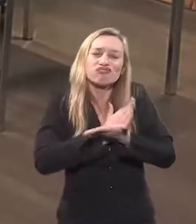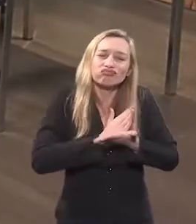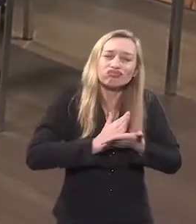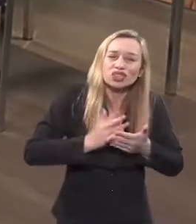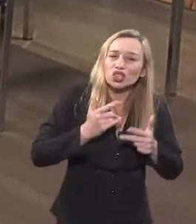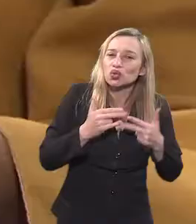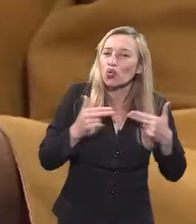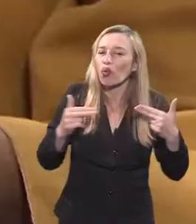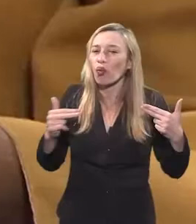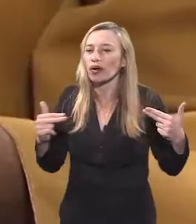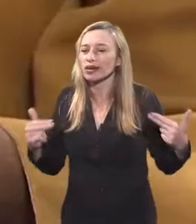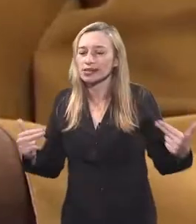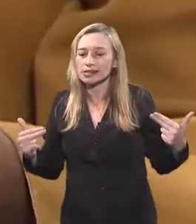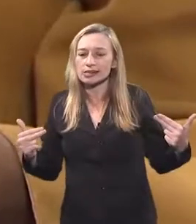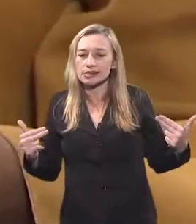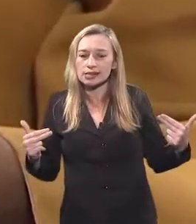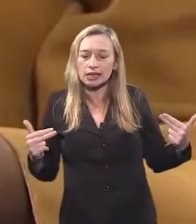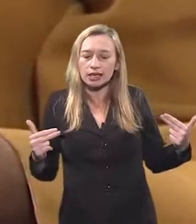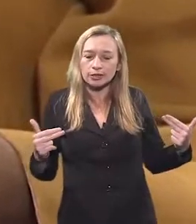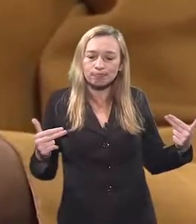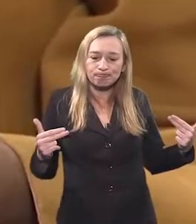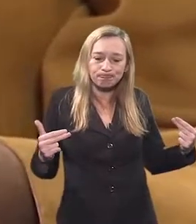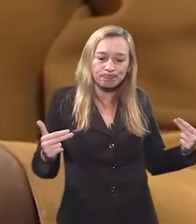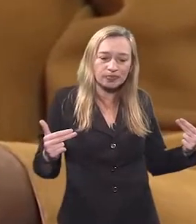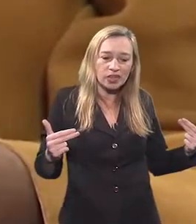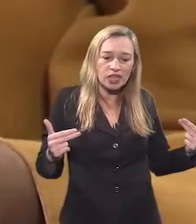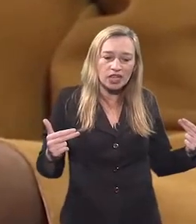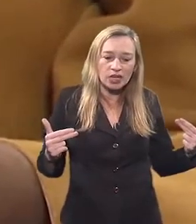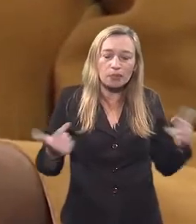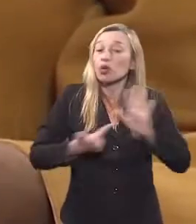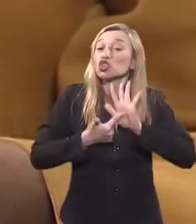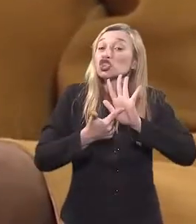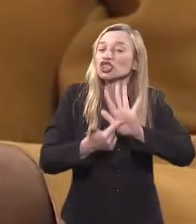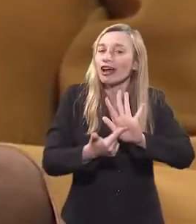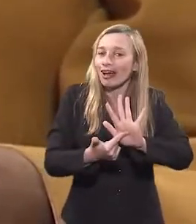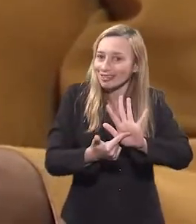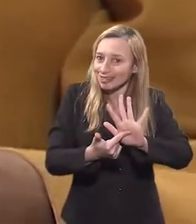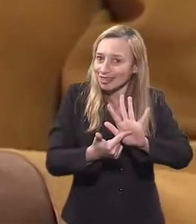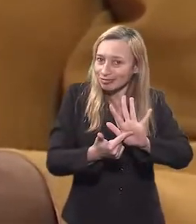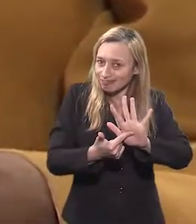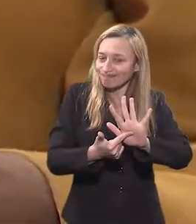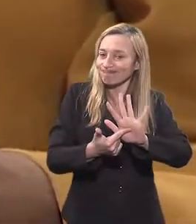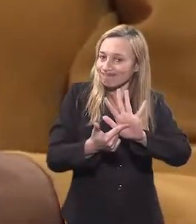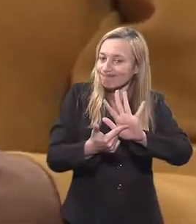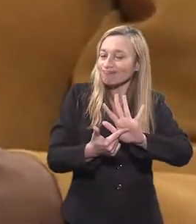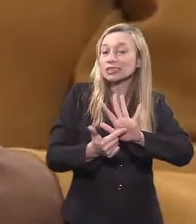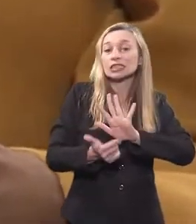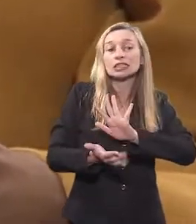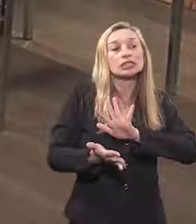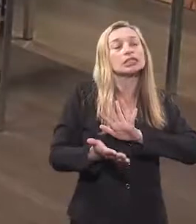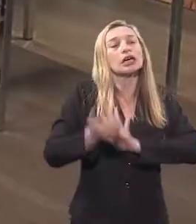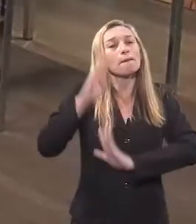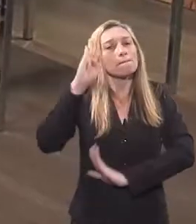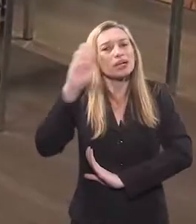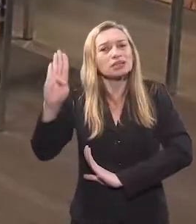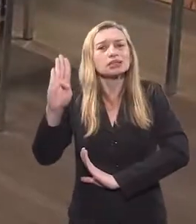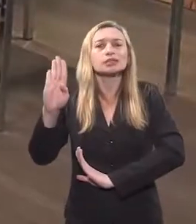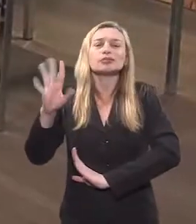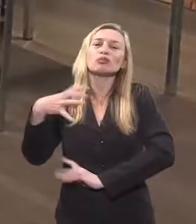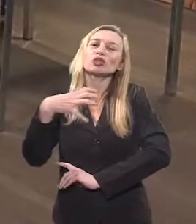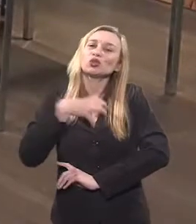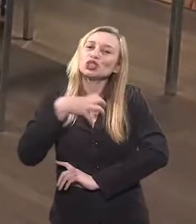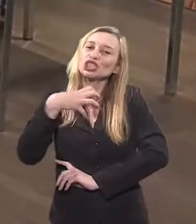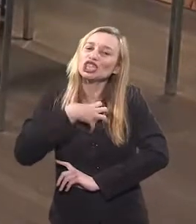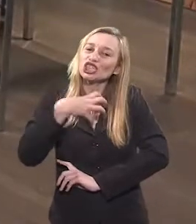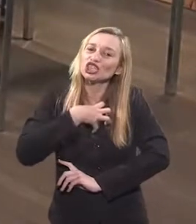Algumas coisas estão sendo, né, eu não digo reveladas, desveladas, né,